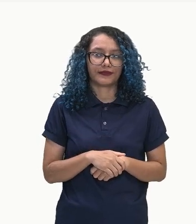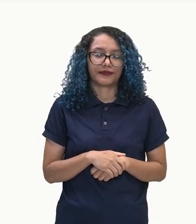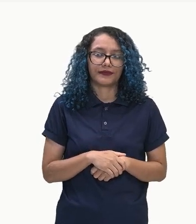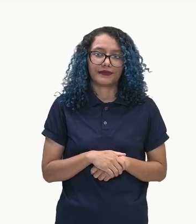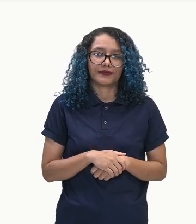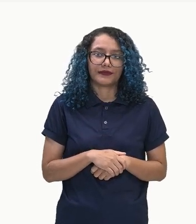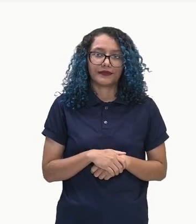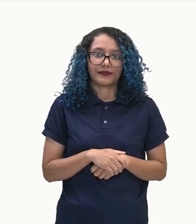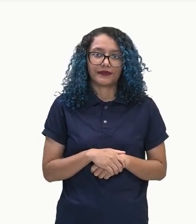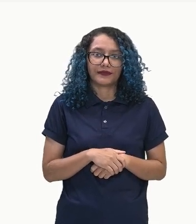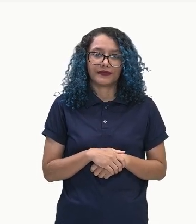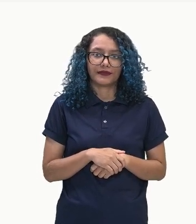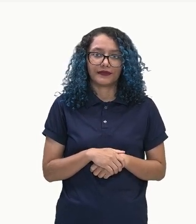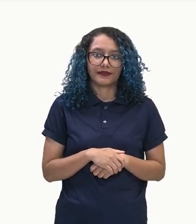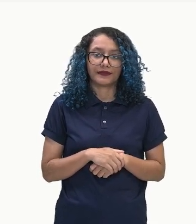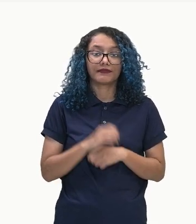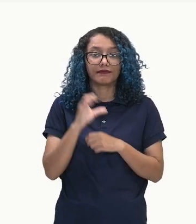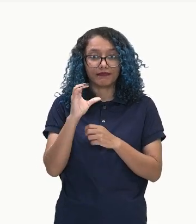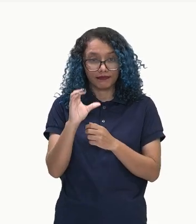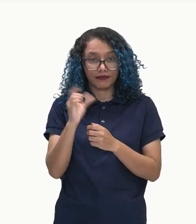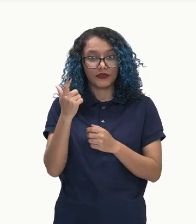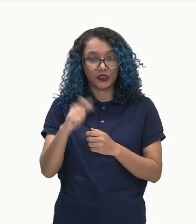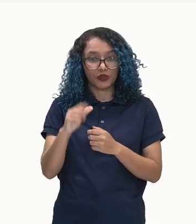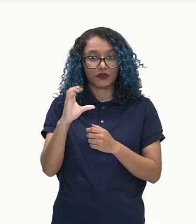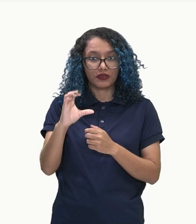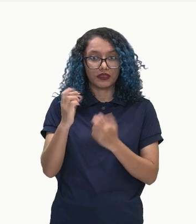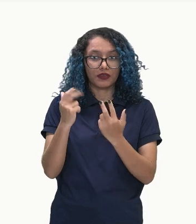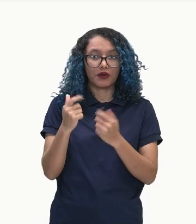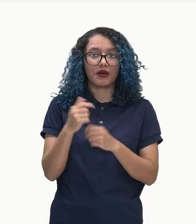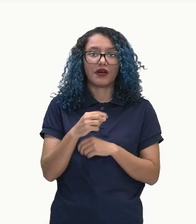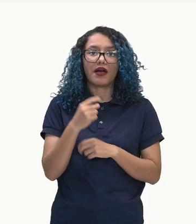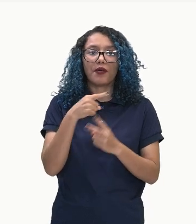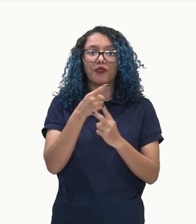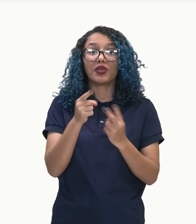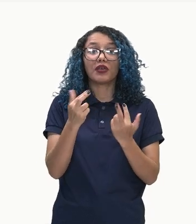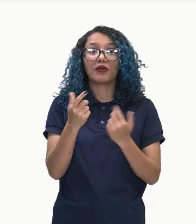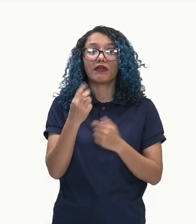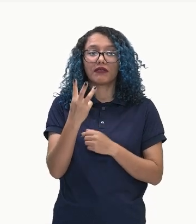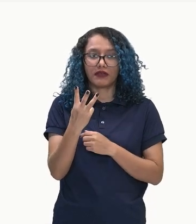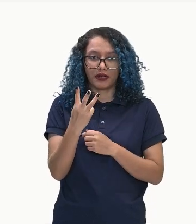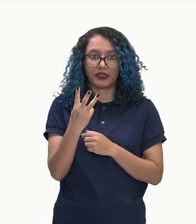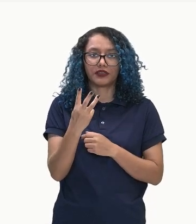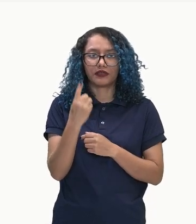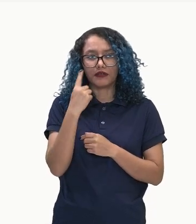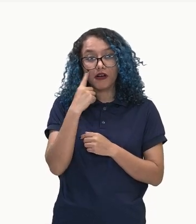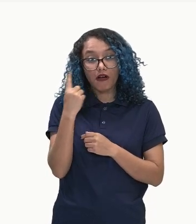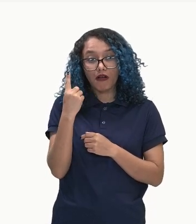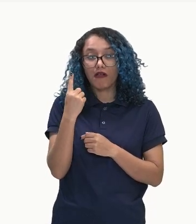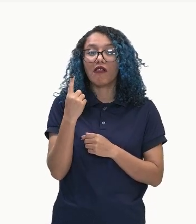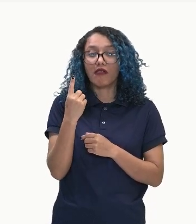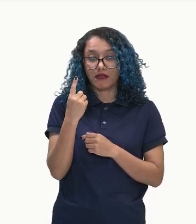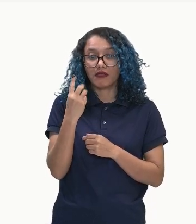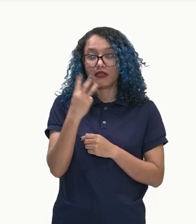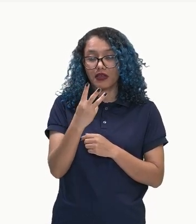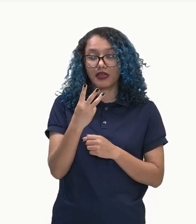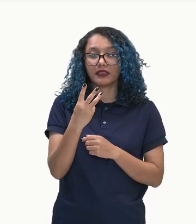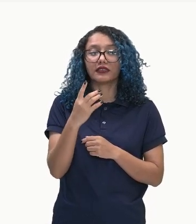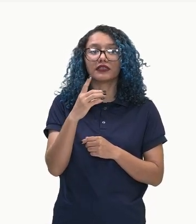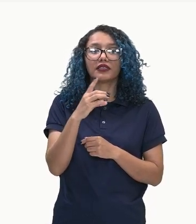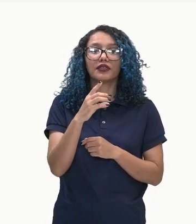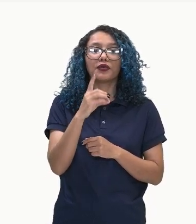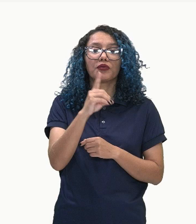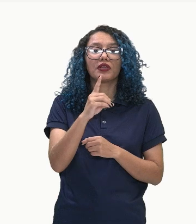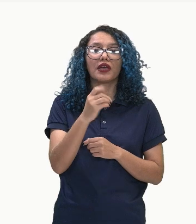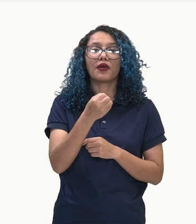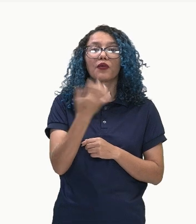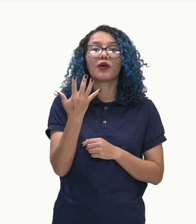D. O comprimento é igual. Quanto vale o π? Vale 3, porque a questão falou que é 3. E o comprimento? E o